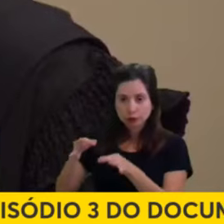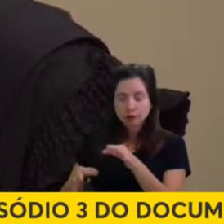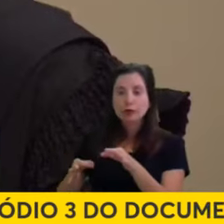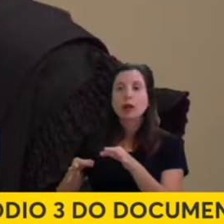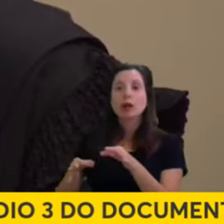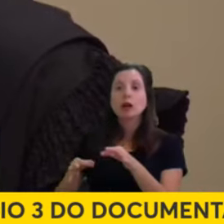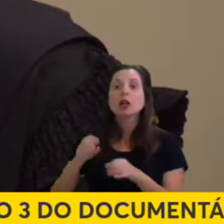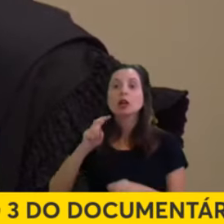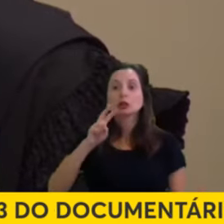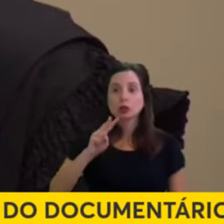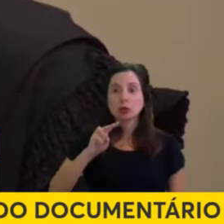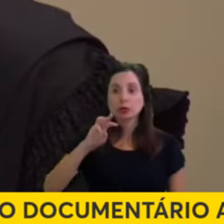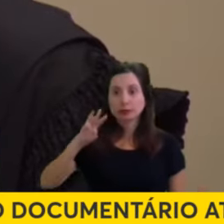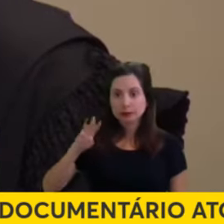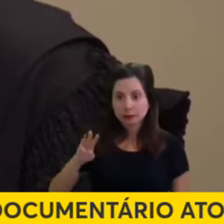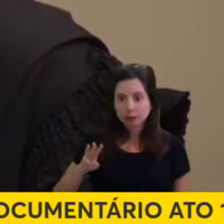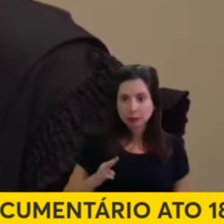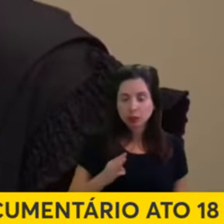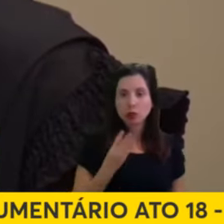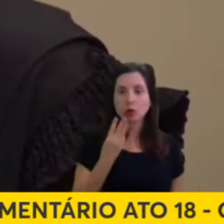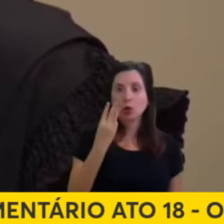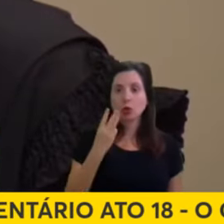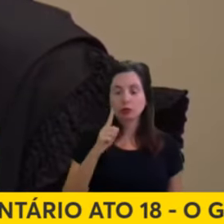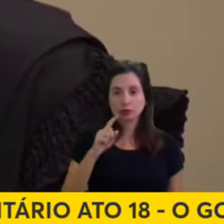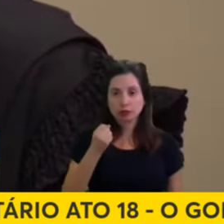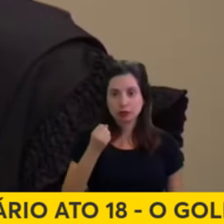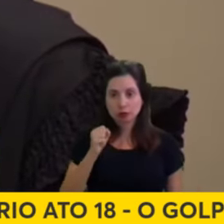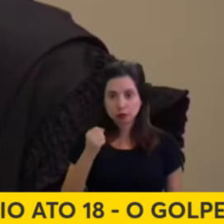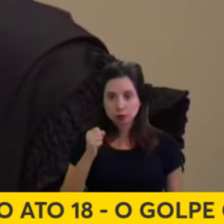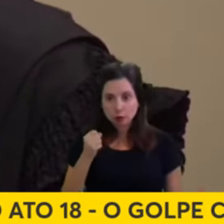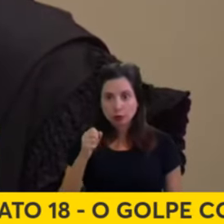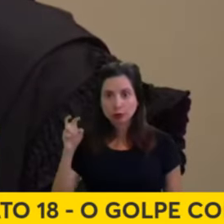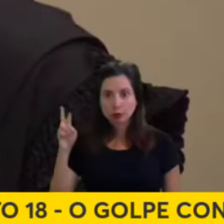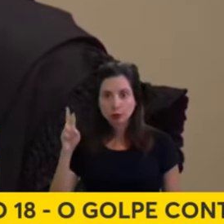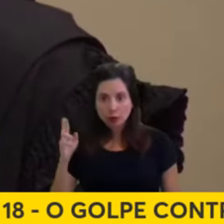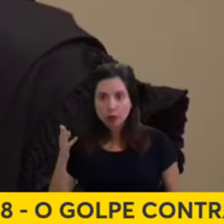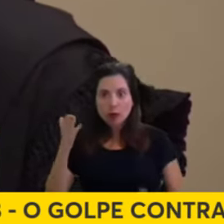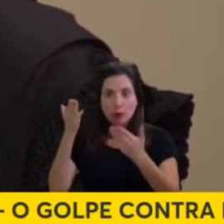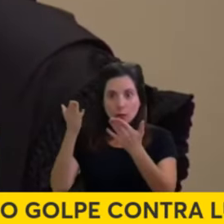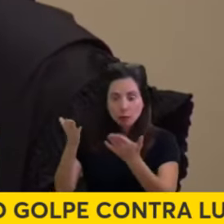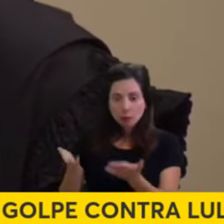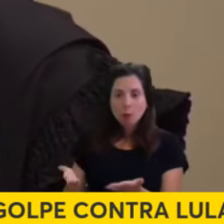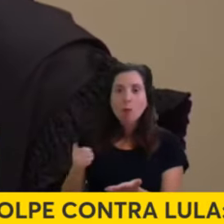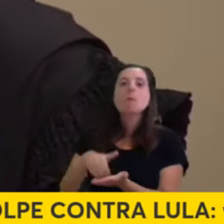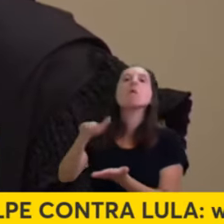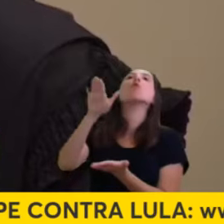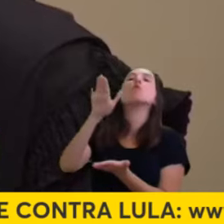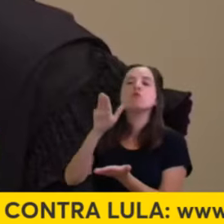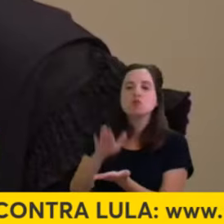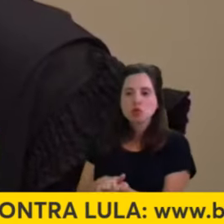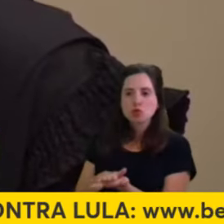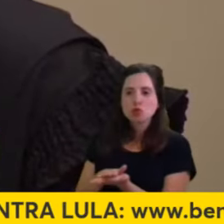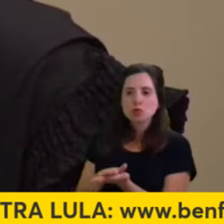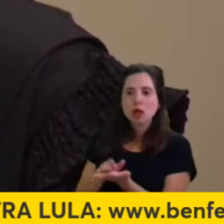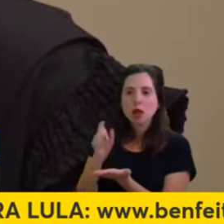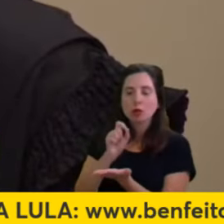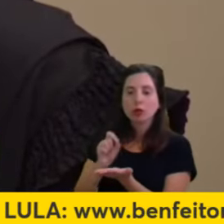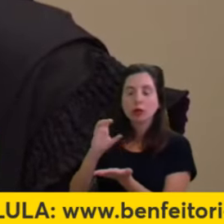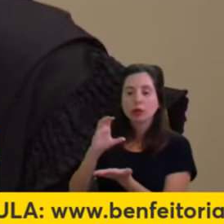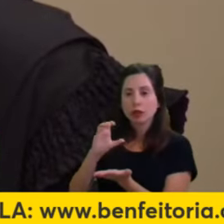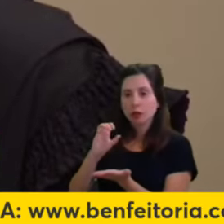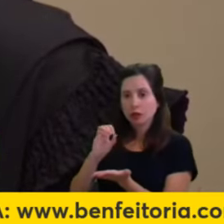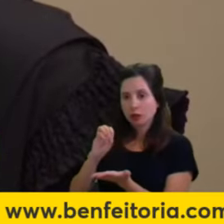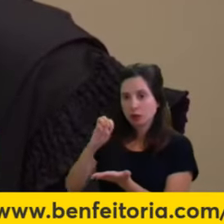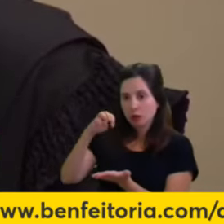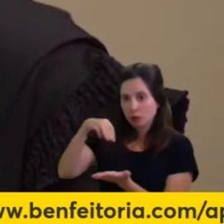2. 188.000 e 2022 comunicação por multa compensatória decorrente de suposta quebra de